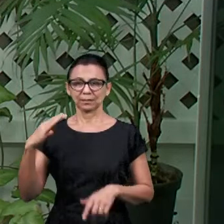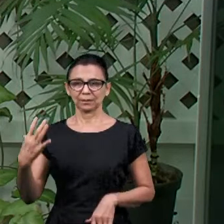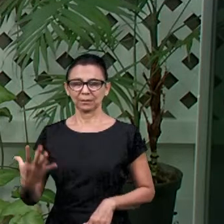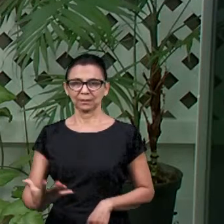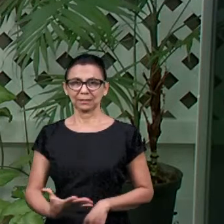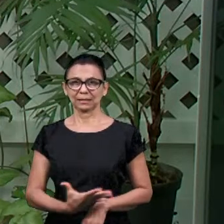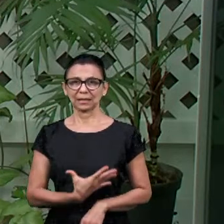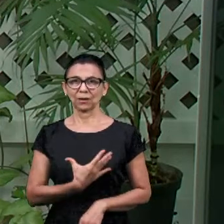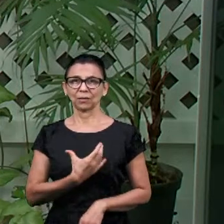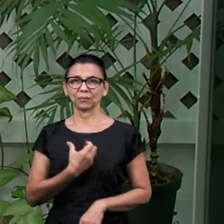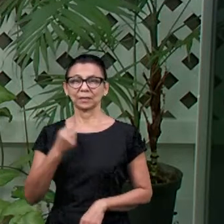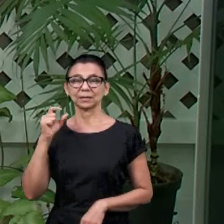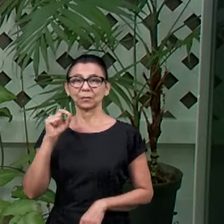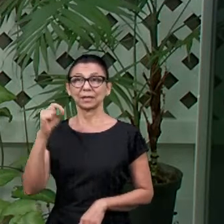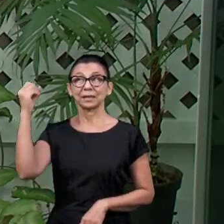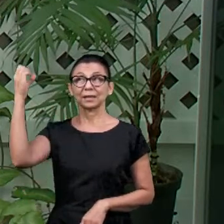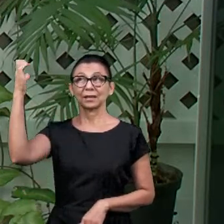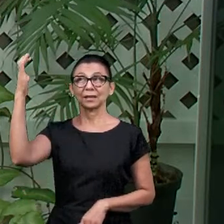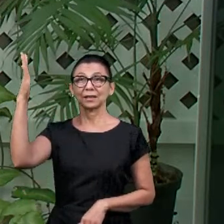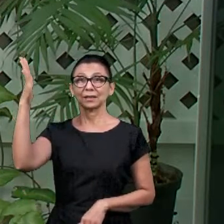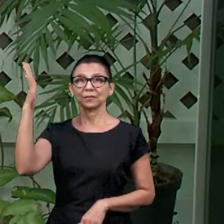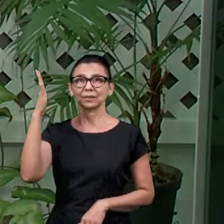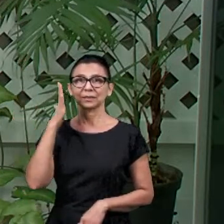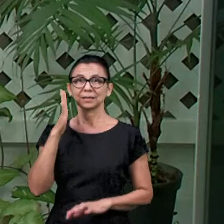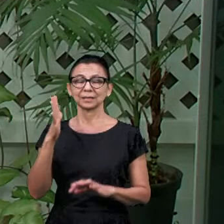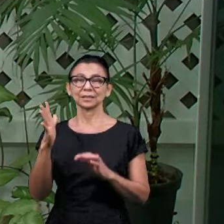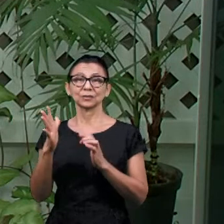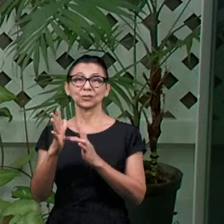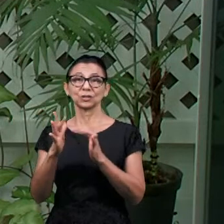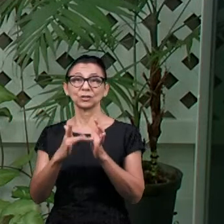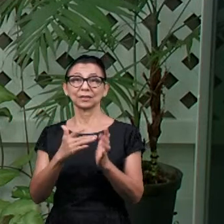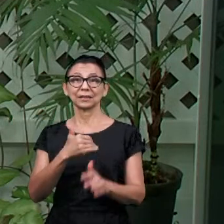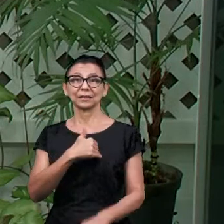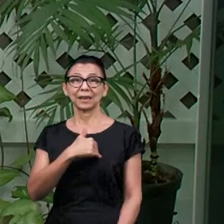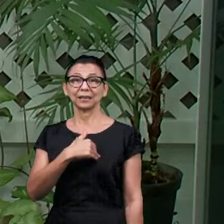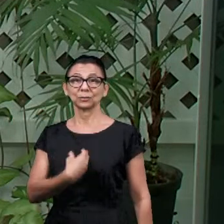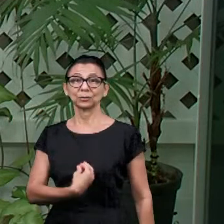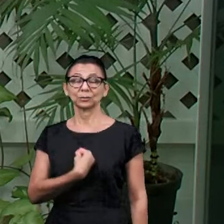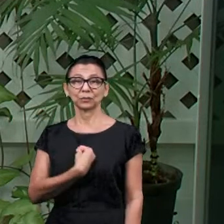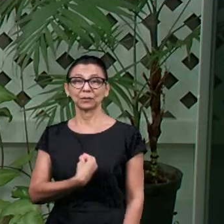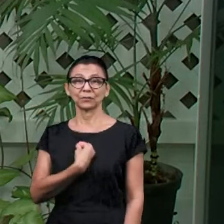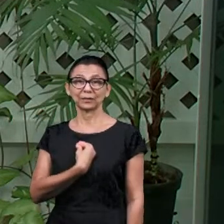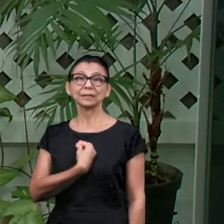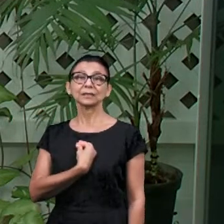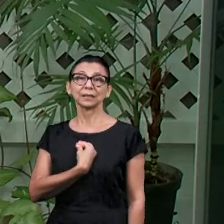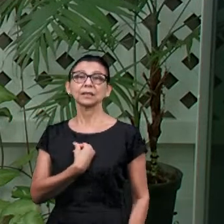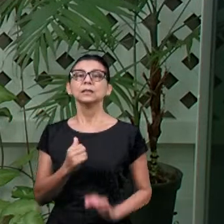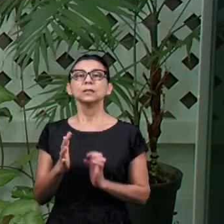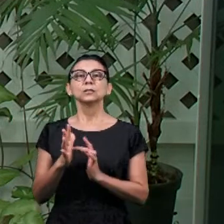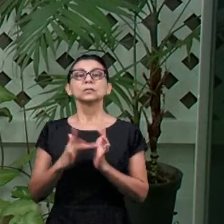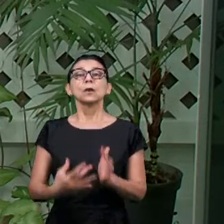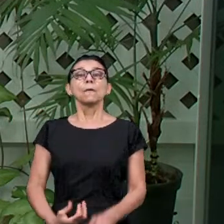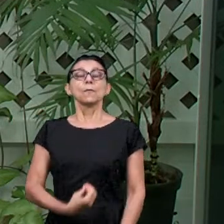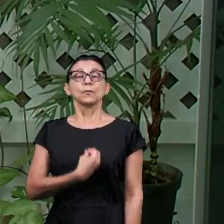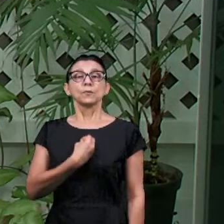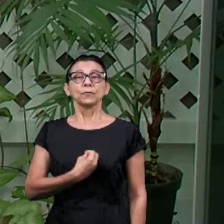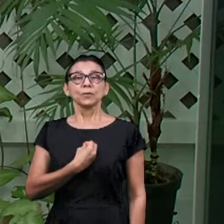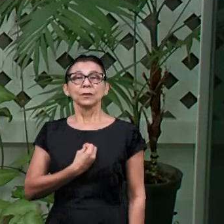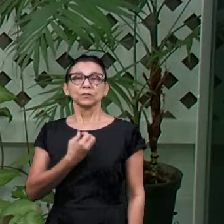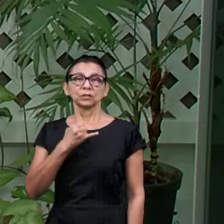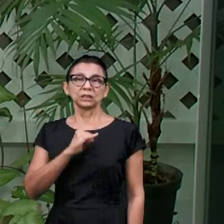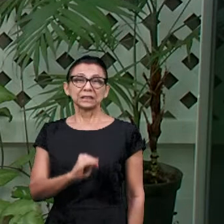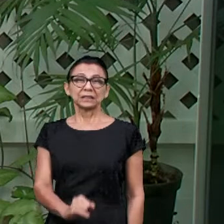de Jesus na sua vida. E o Jesus que está vivo. Se ele estiver morto, você pode adivinhar à